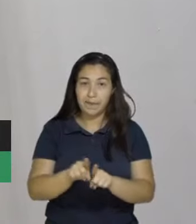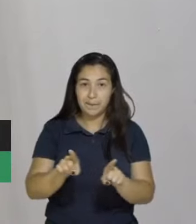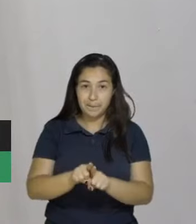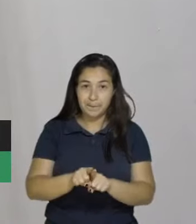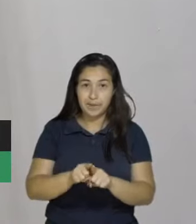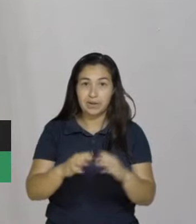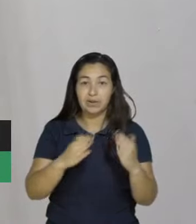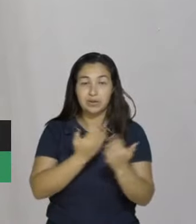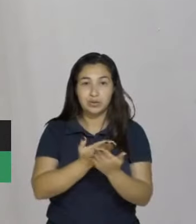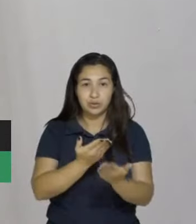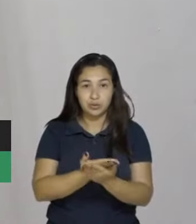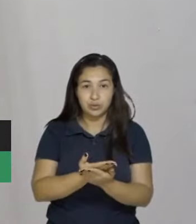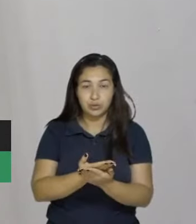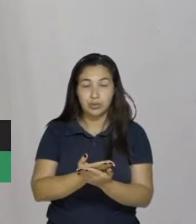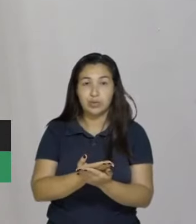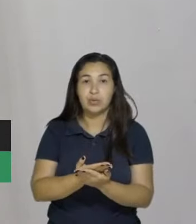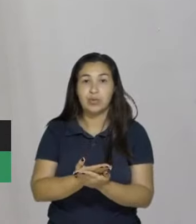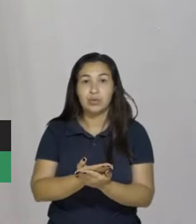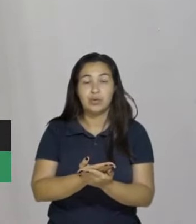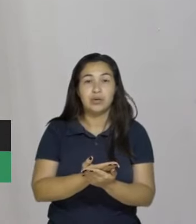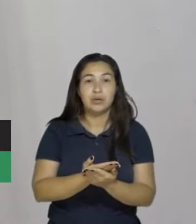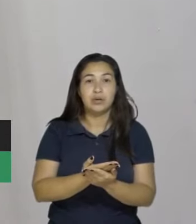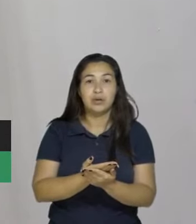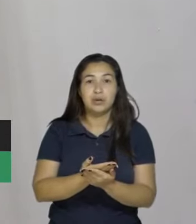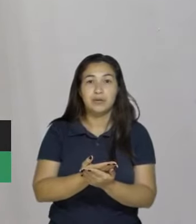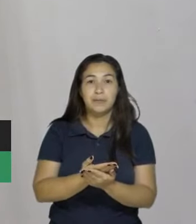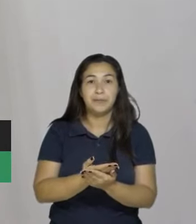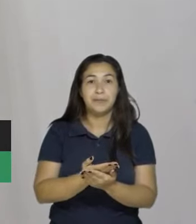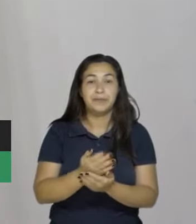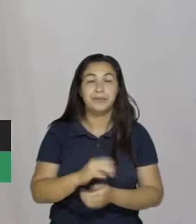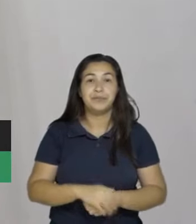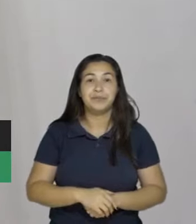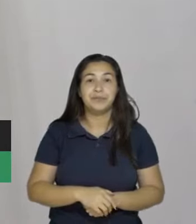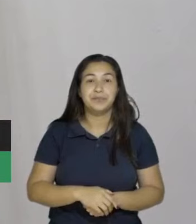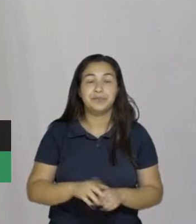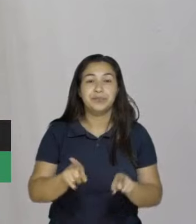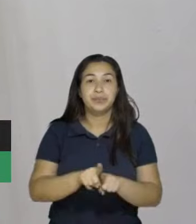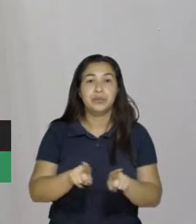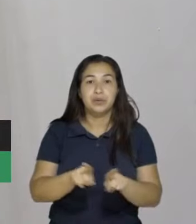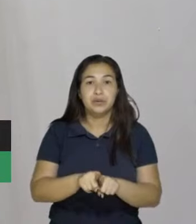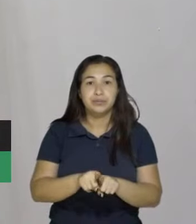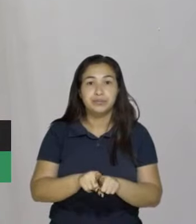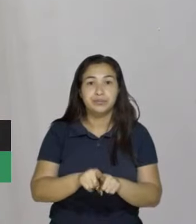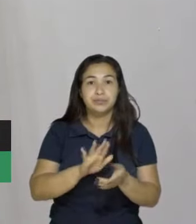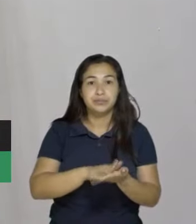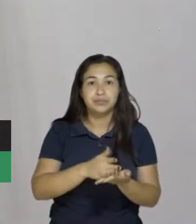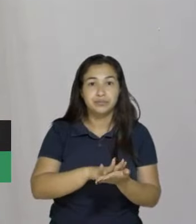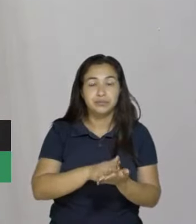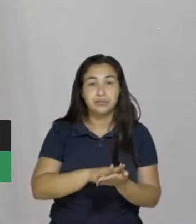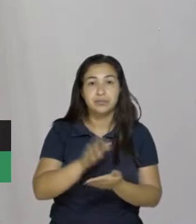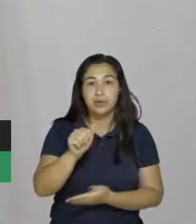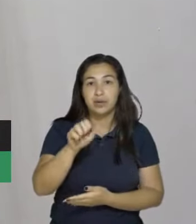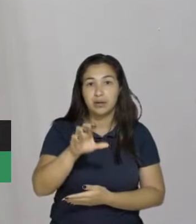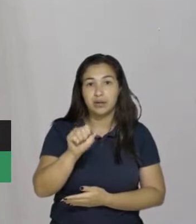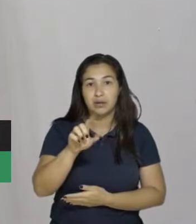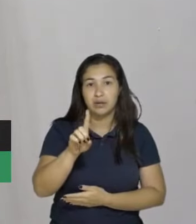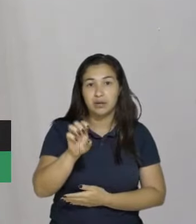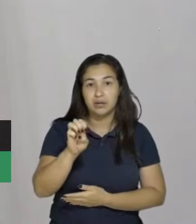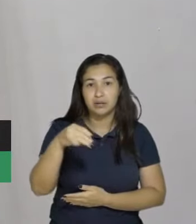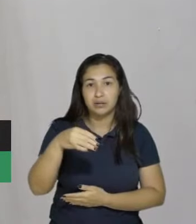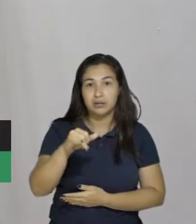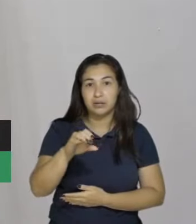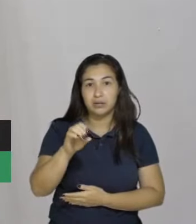Uri, a Terra, Floresta, Pede Socorro. Nós tivemos a escola de samba Acadêmicos do Sul da Ilha, com o enredo Na